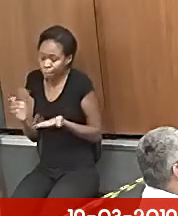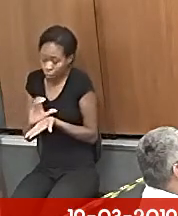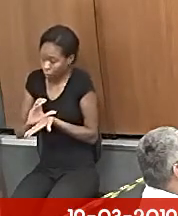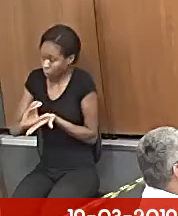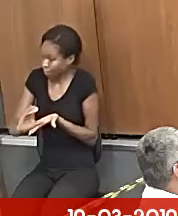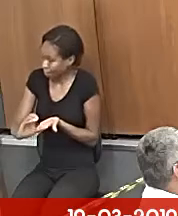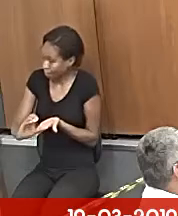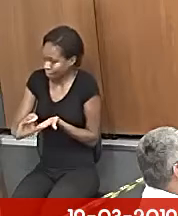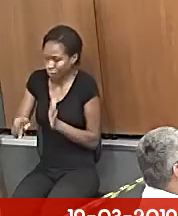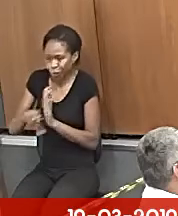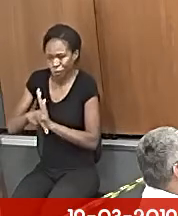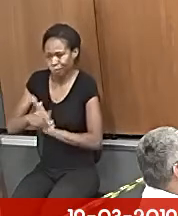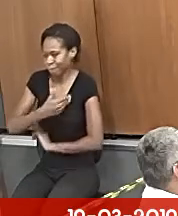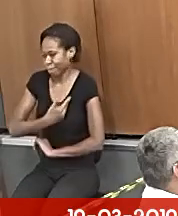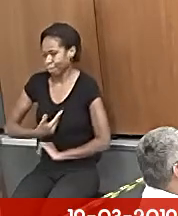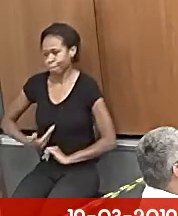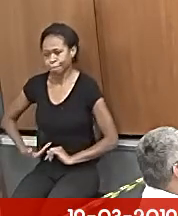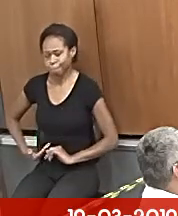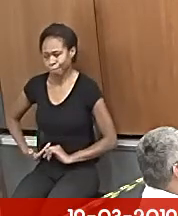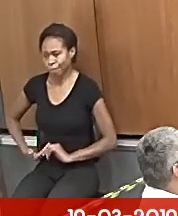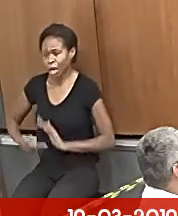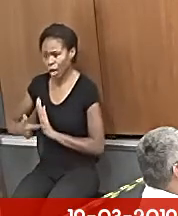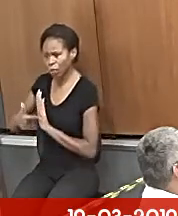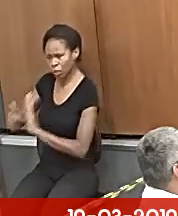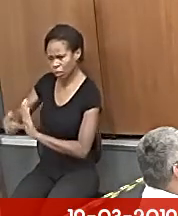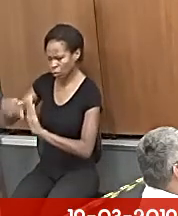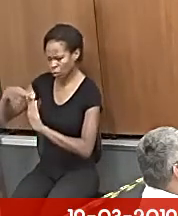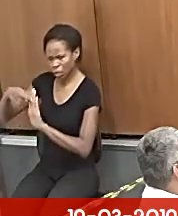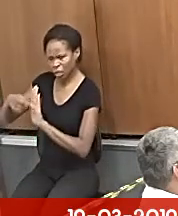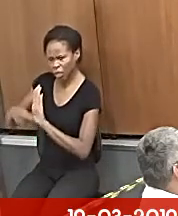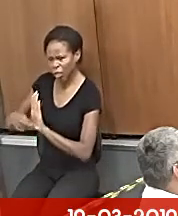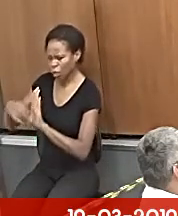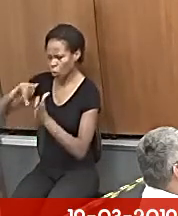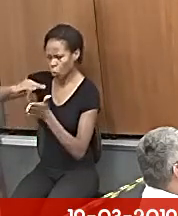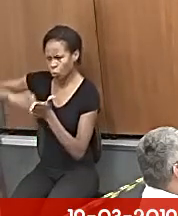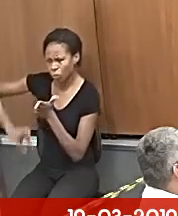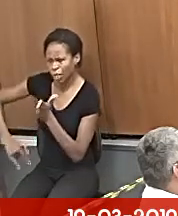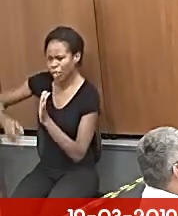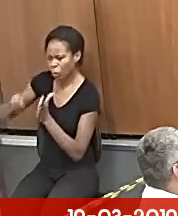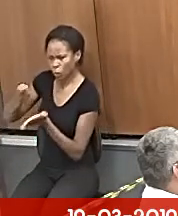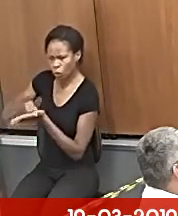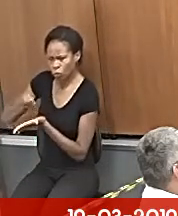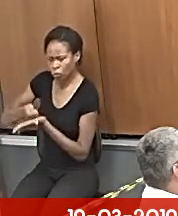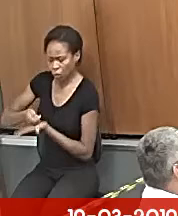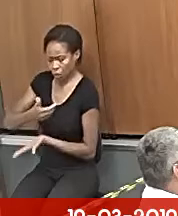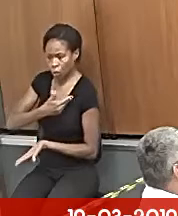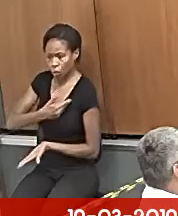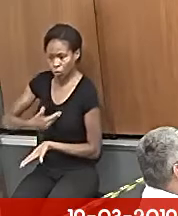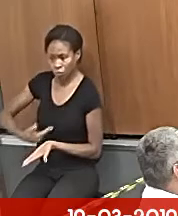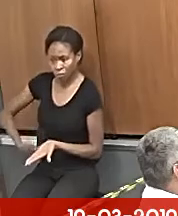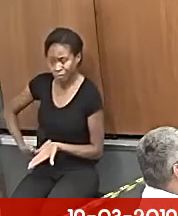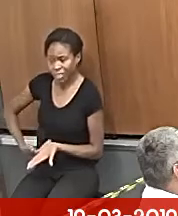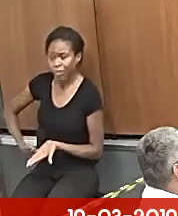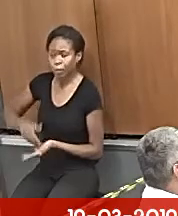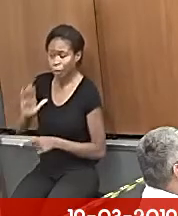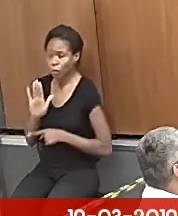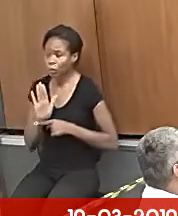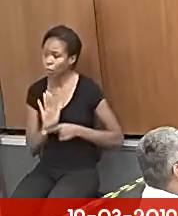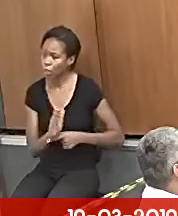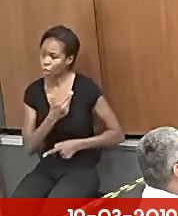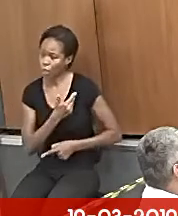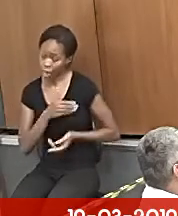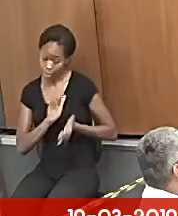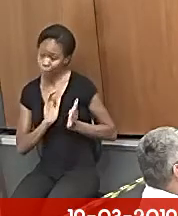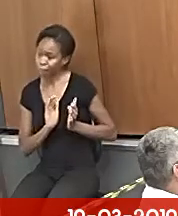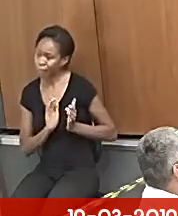presidente apresentou requerimento requerimento de visitar o governo de minas para cobrar a ação em favor da paz mas se a gente